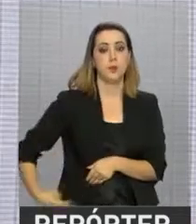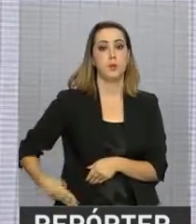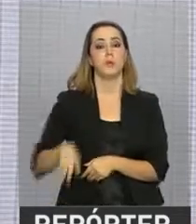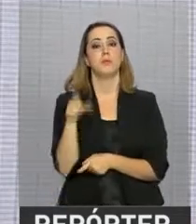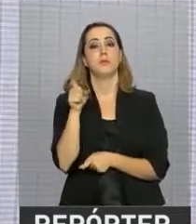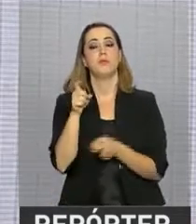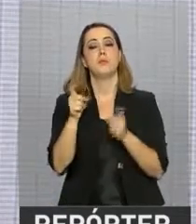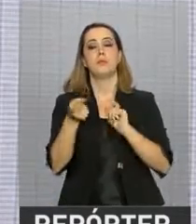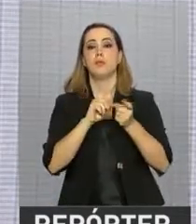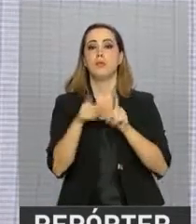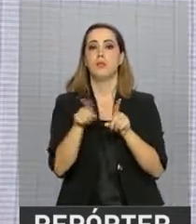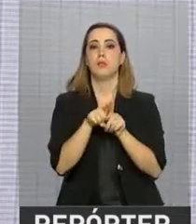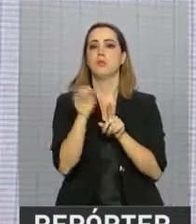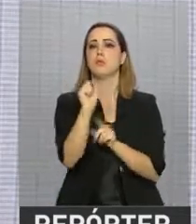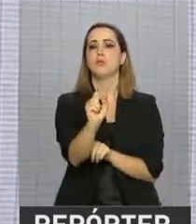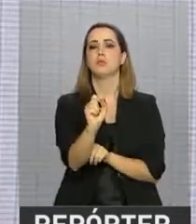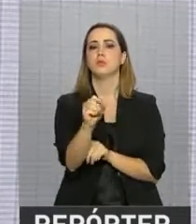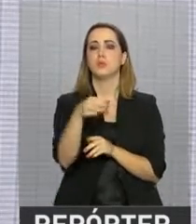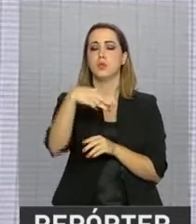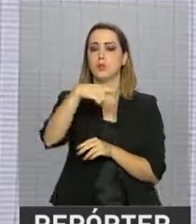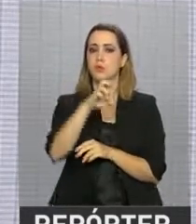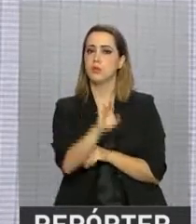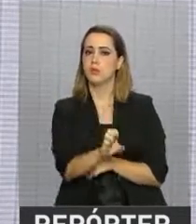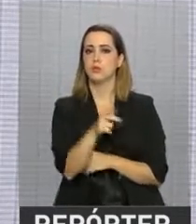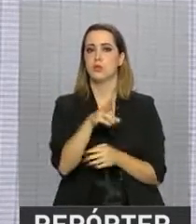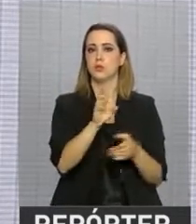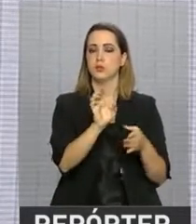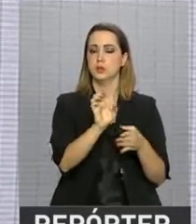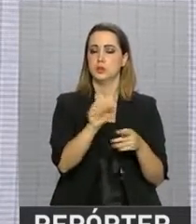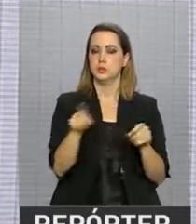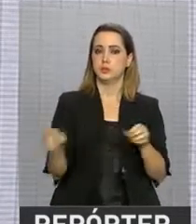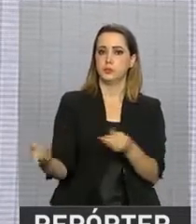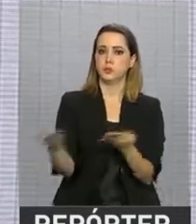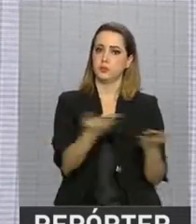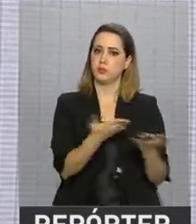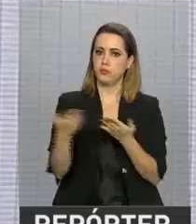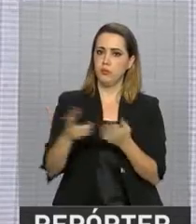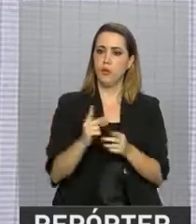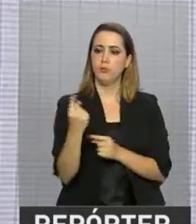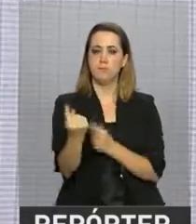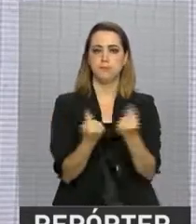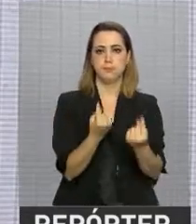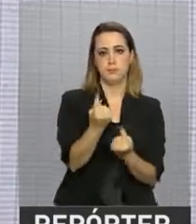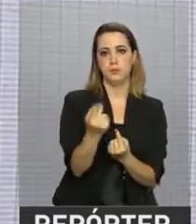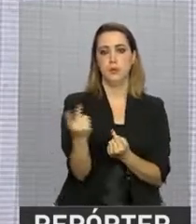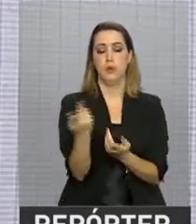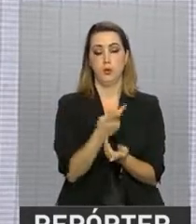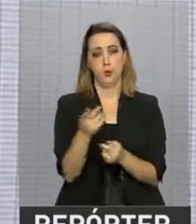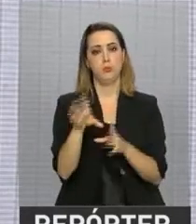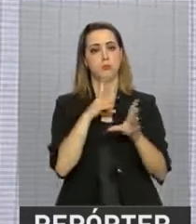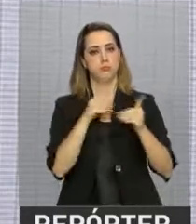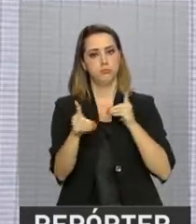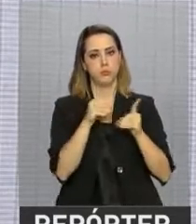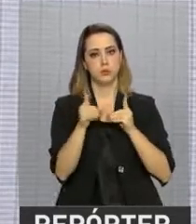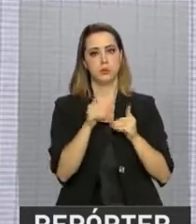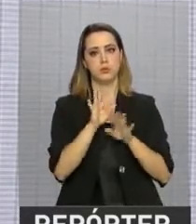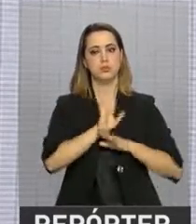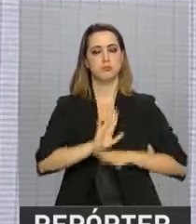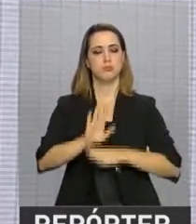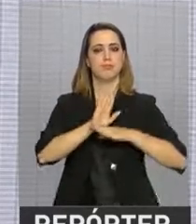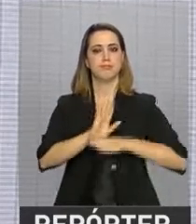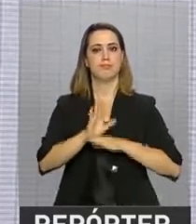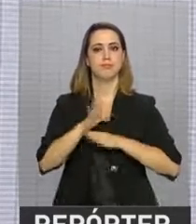Meirelles receba separadamente os governadores dos estados que estão em uma situação mais crítica para discutir medidas que ajudem